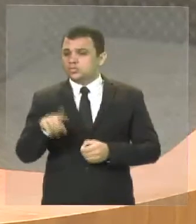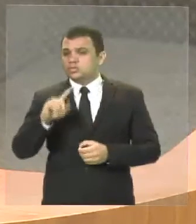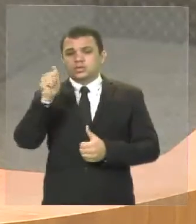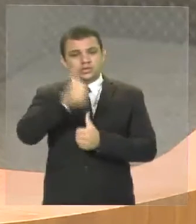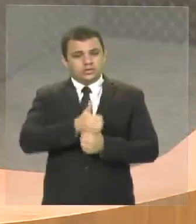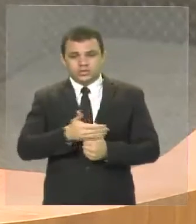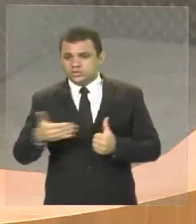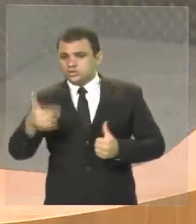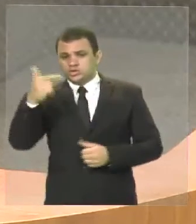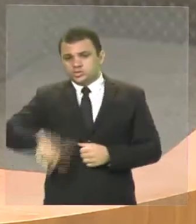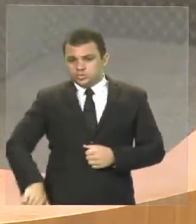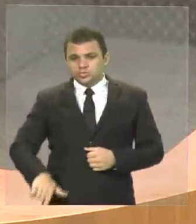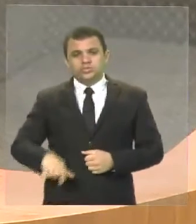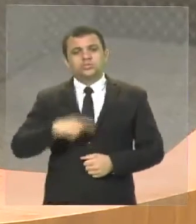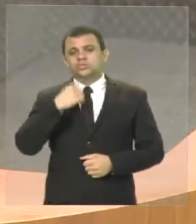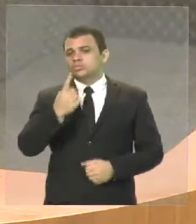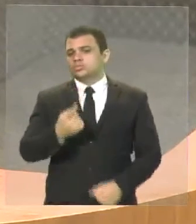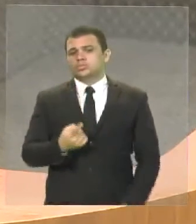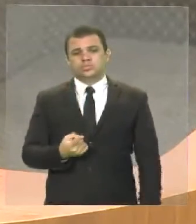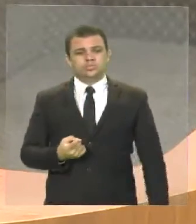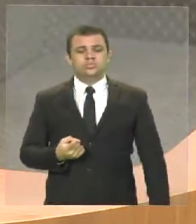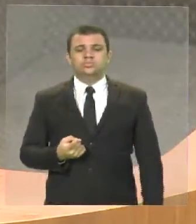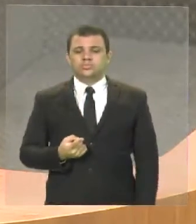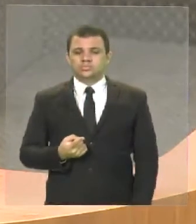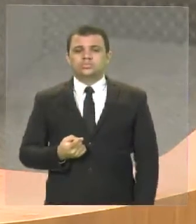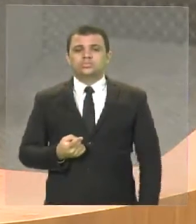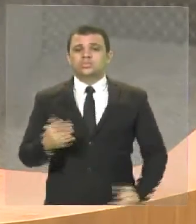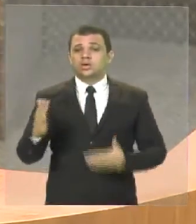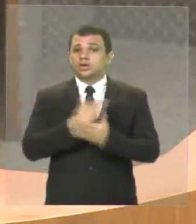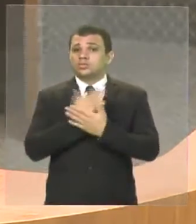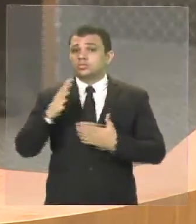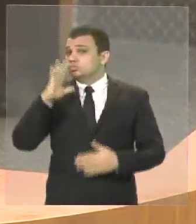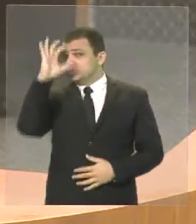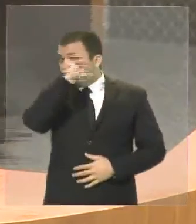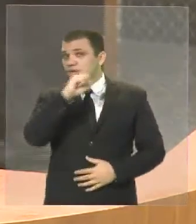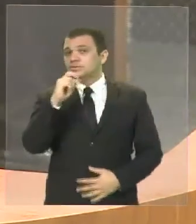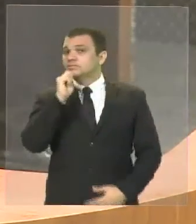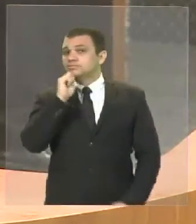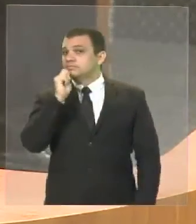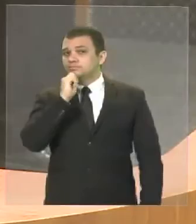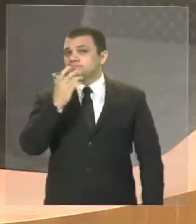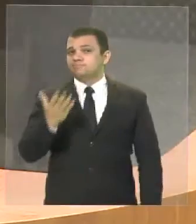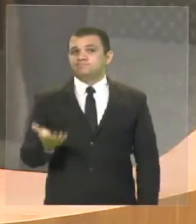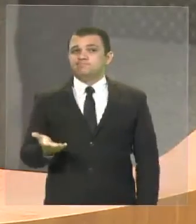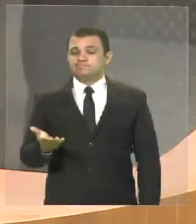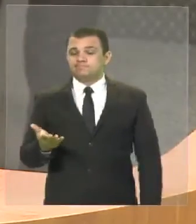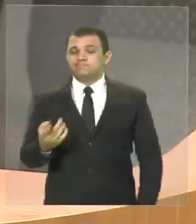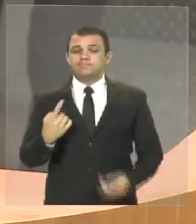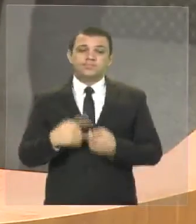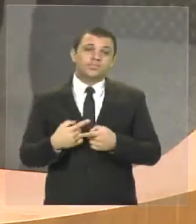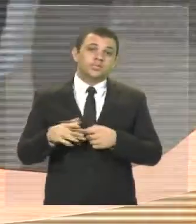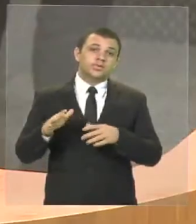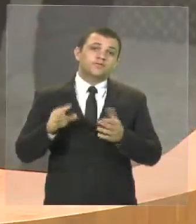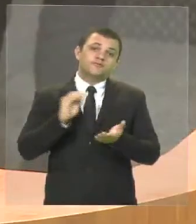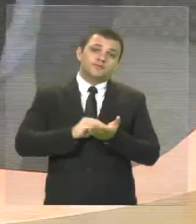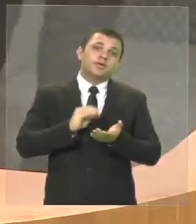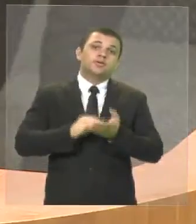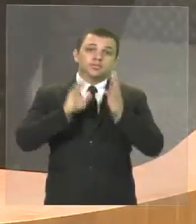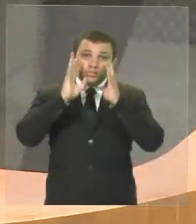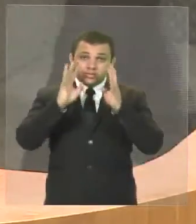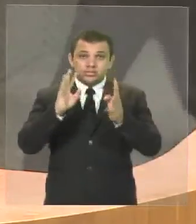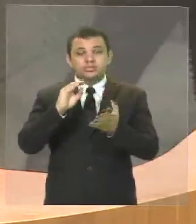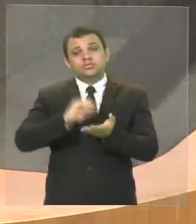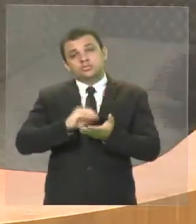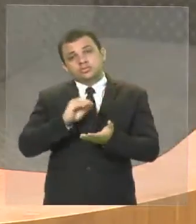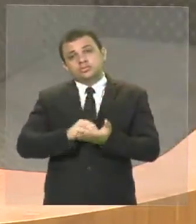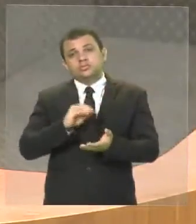mandato. E muitos talvez não tenham compreendido isso ainda. Talvez pela falta de atenção, pela